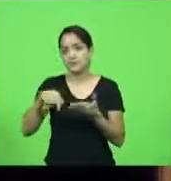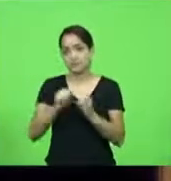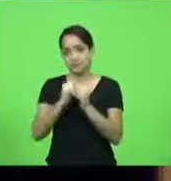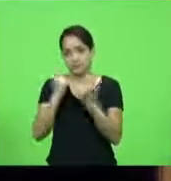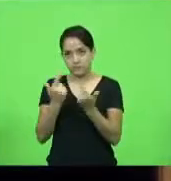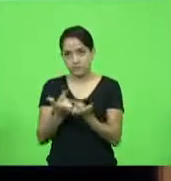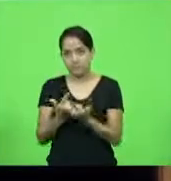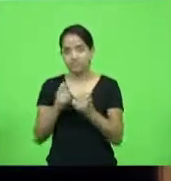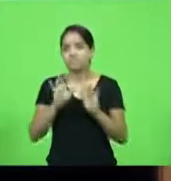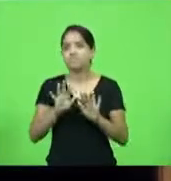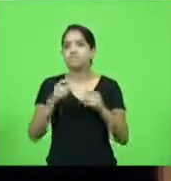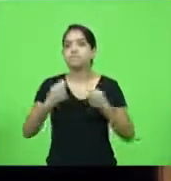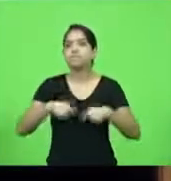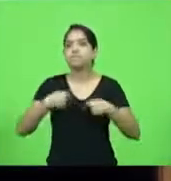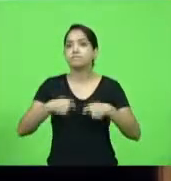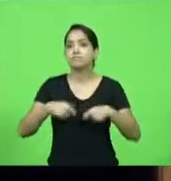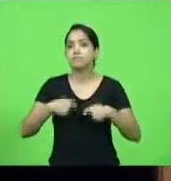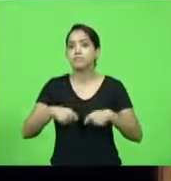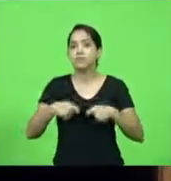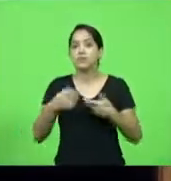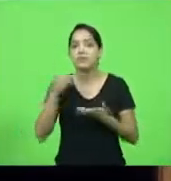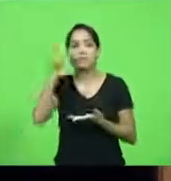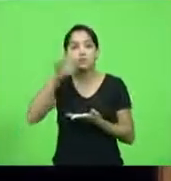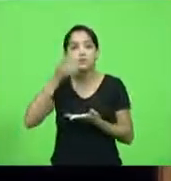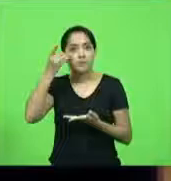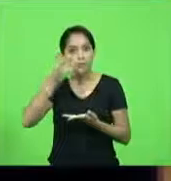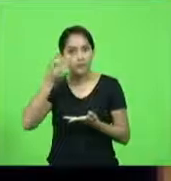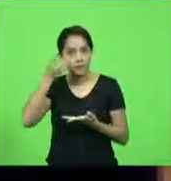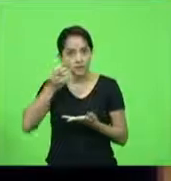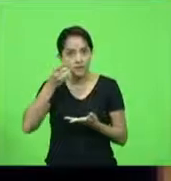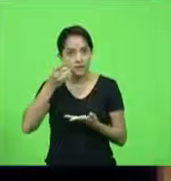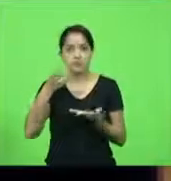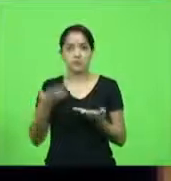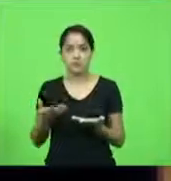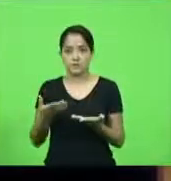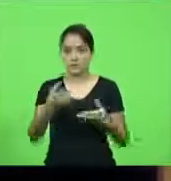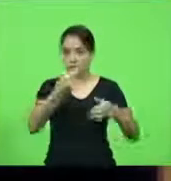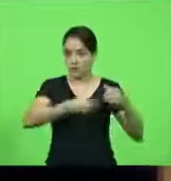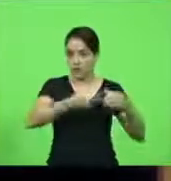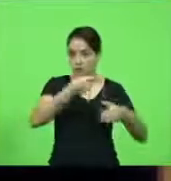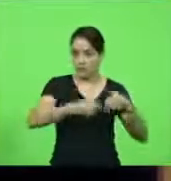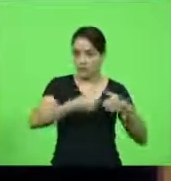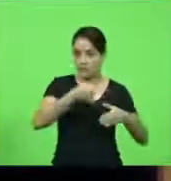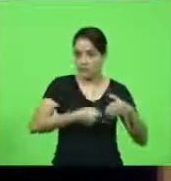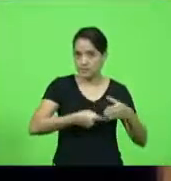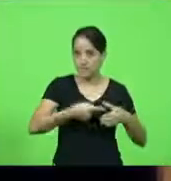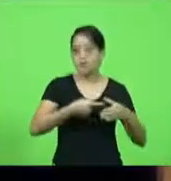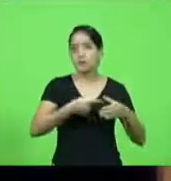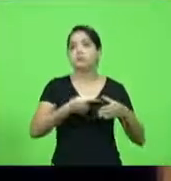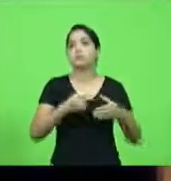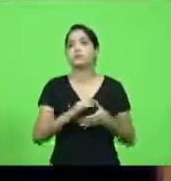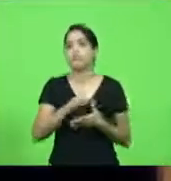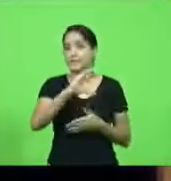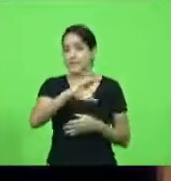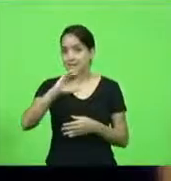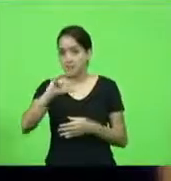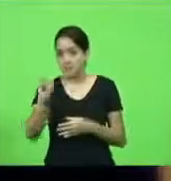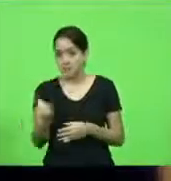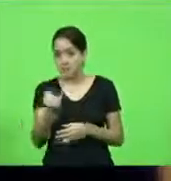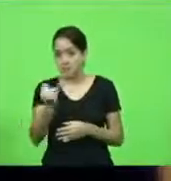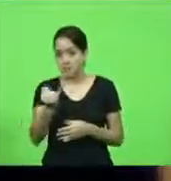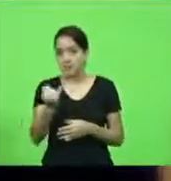nós precisamos que os deputados, assim que passar pela Comissão de Constituição e Justiça